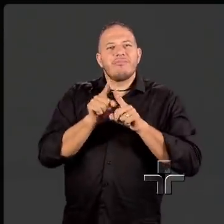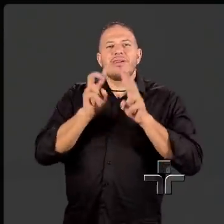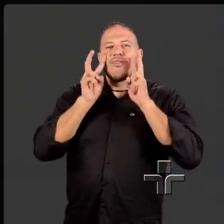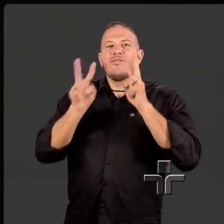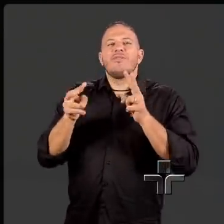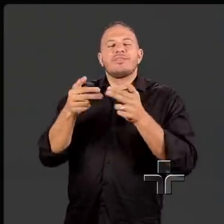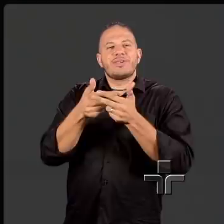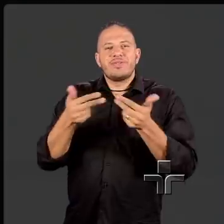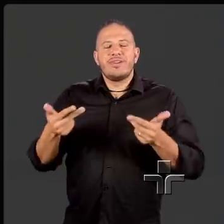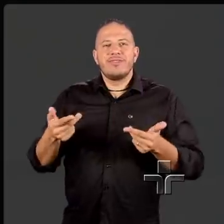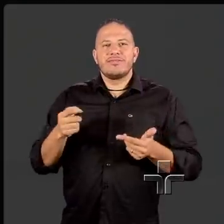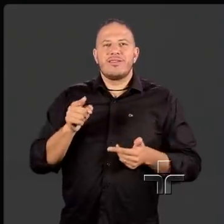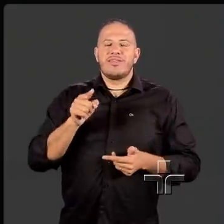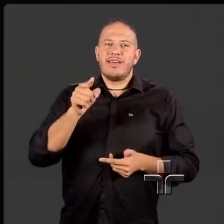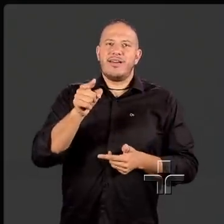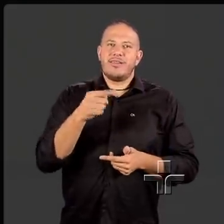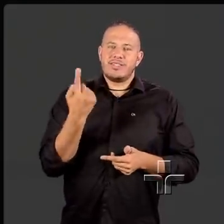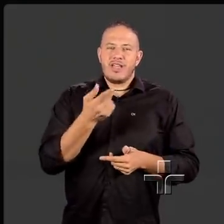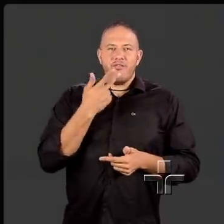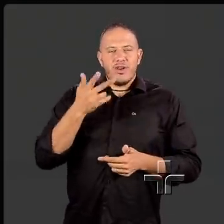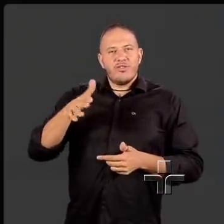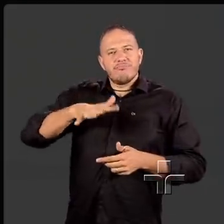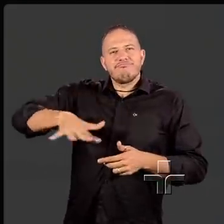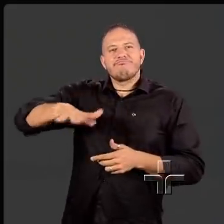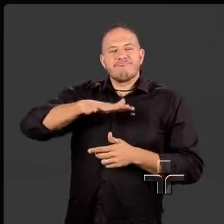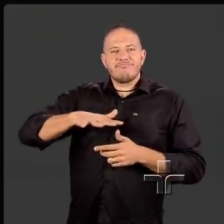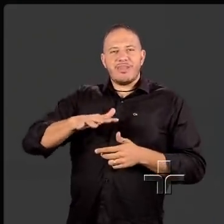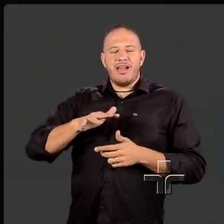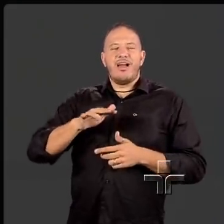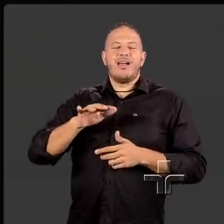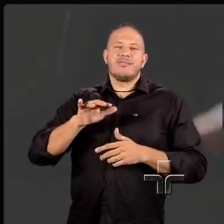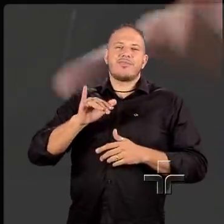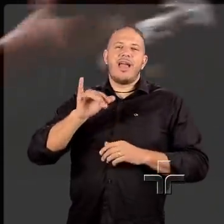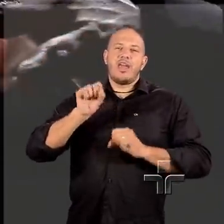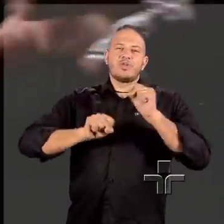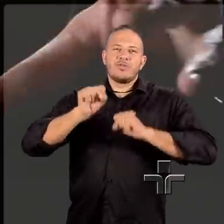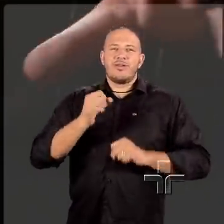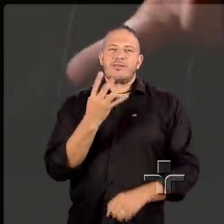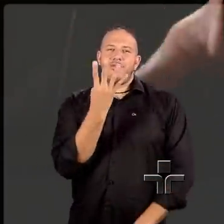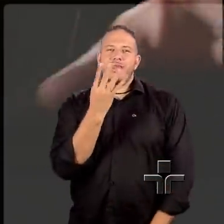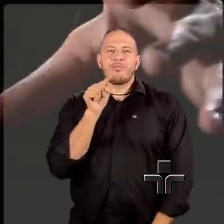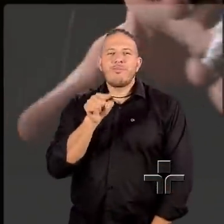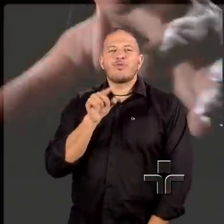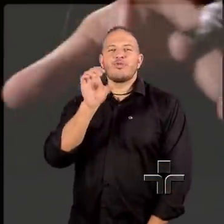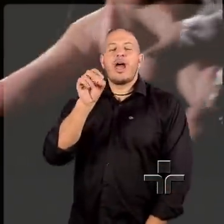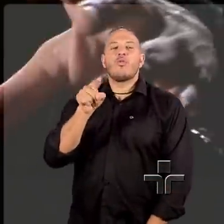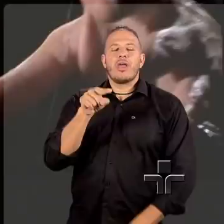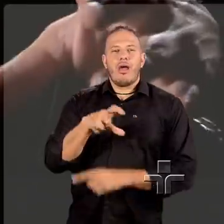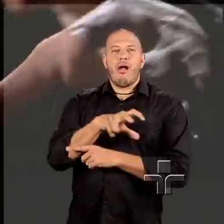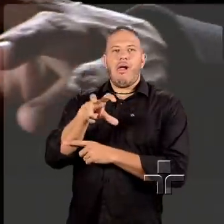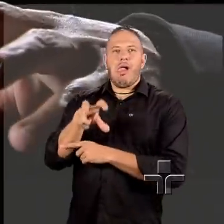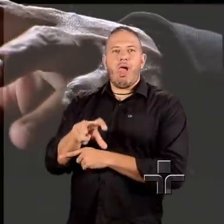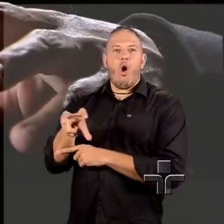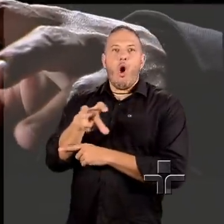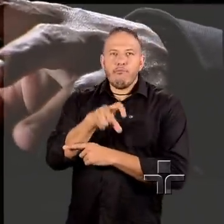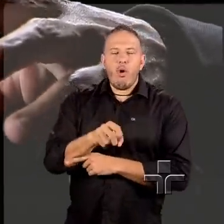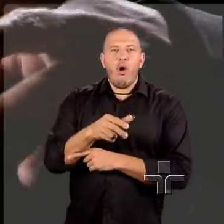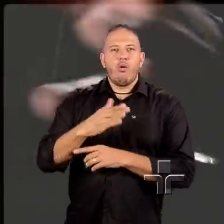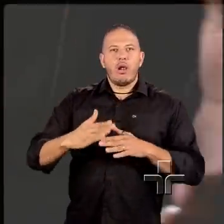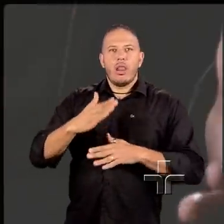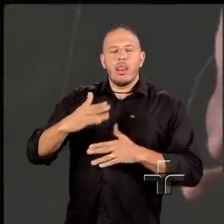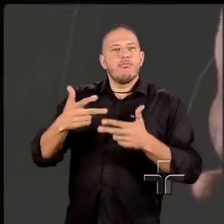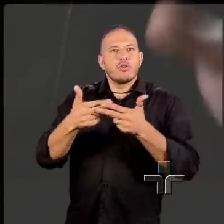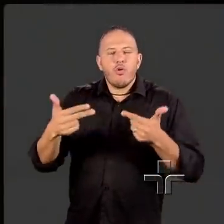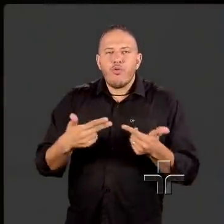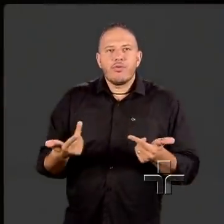fenômeno da chamada indústria 4.0, onde os robôs fazem grande parte dos trabalhos, né?